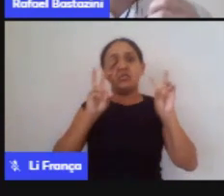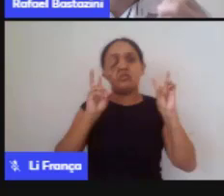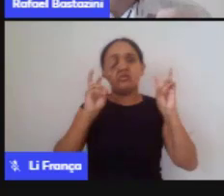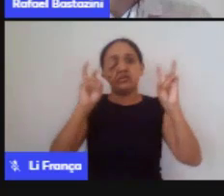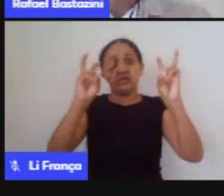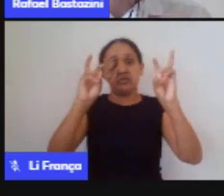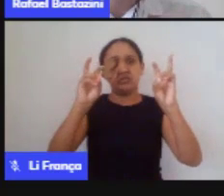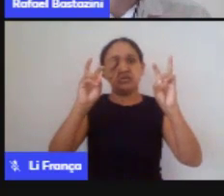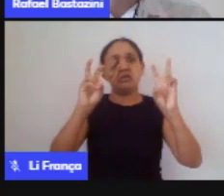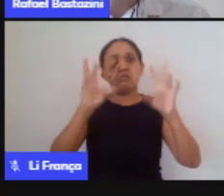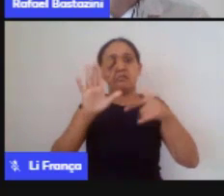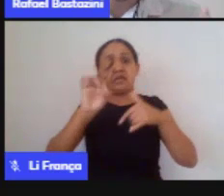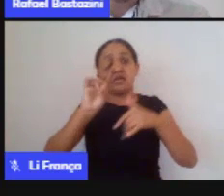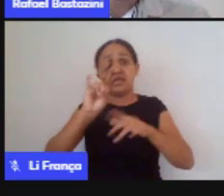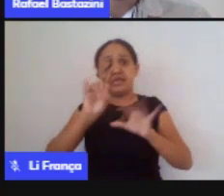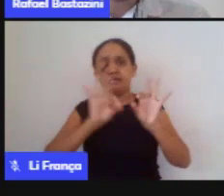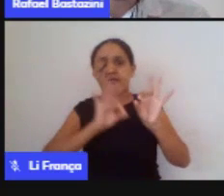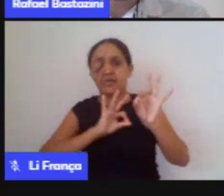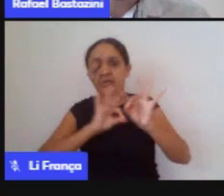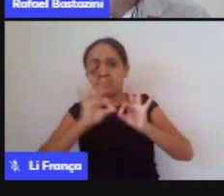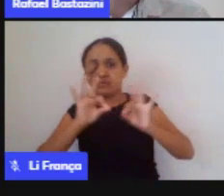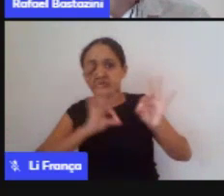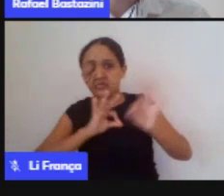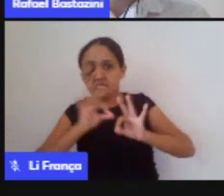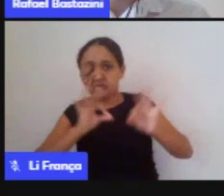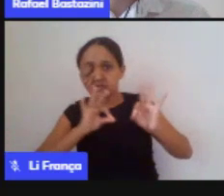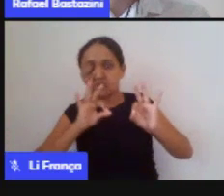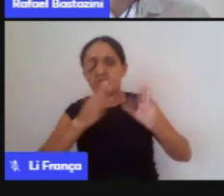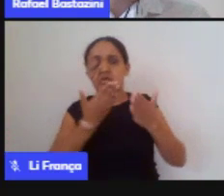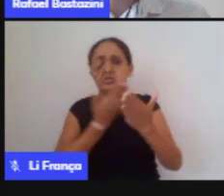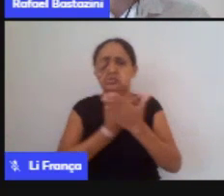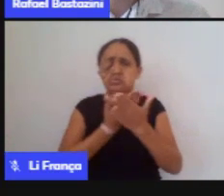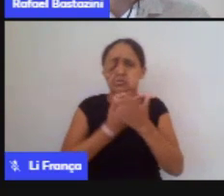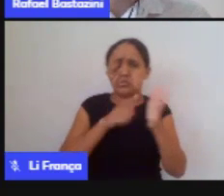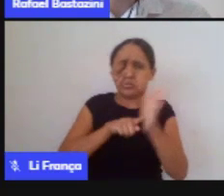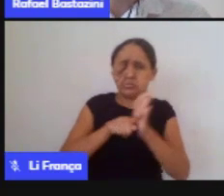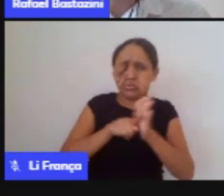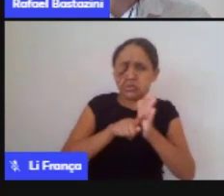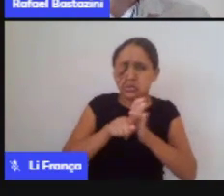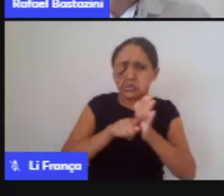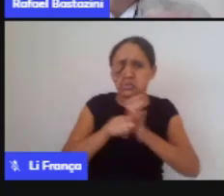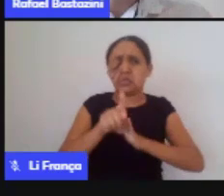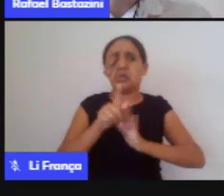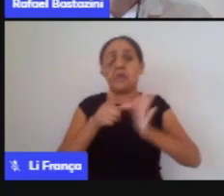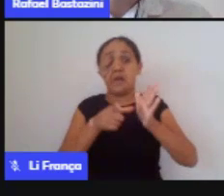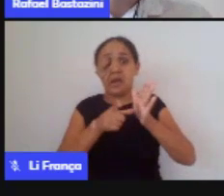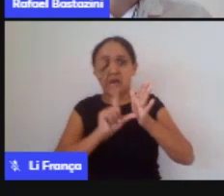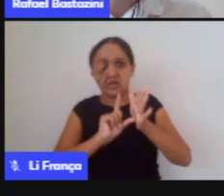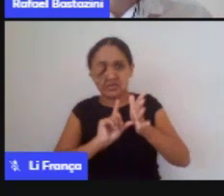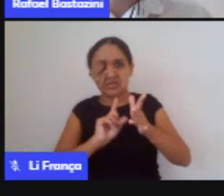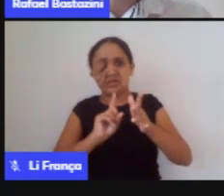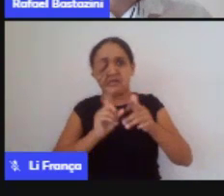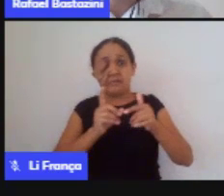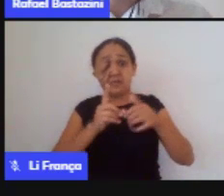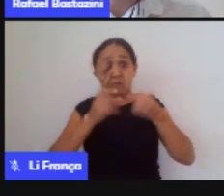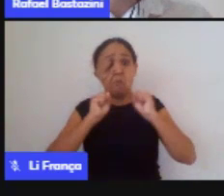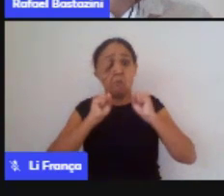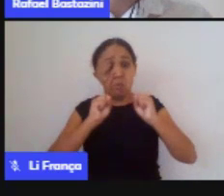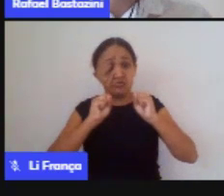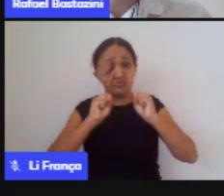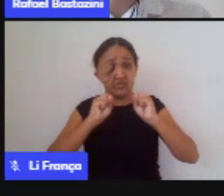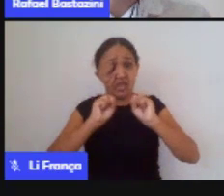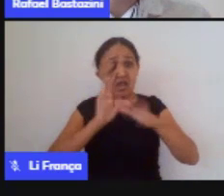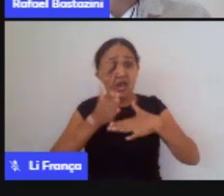aproveitado. Foi um material produzido com rigor científico e que pode ser muito rico